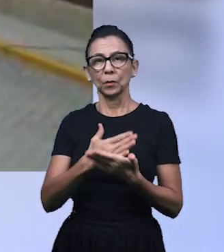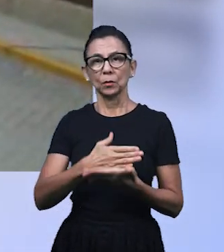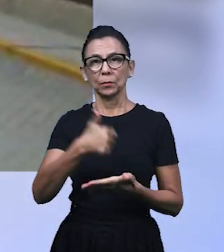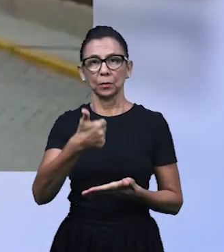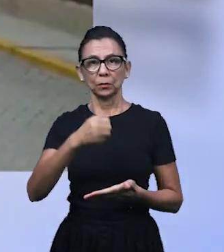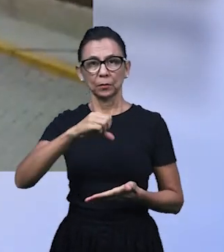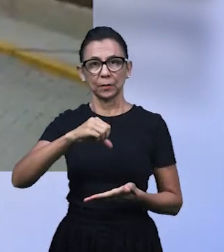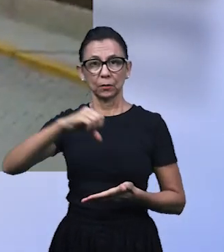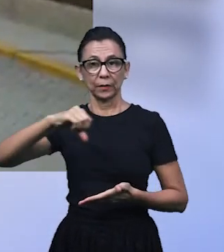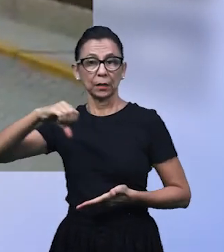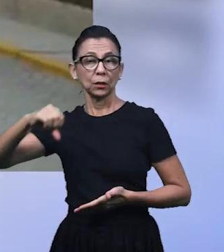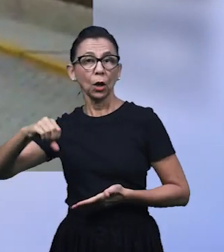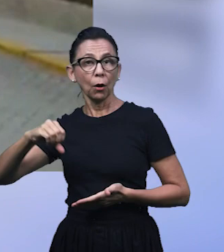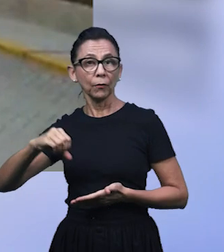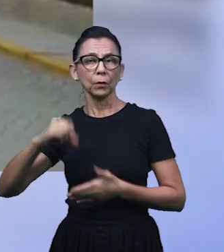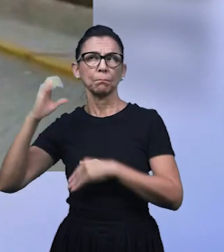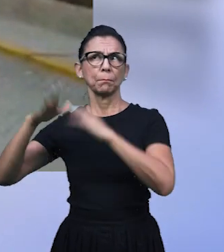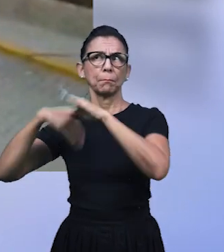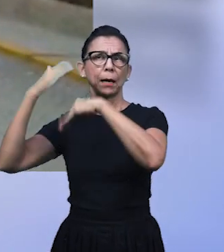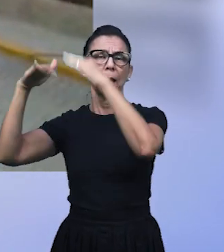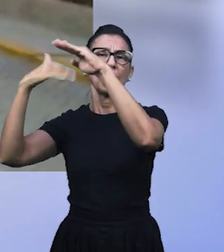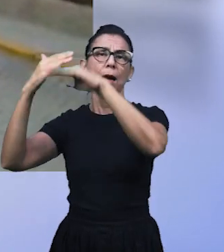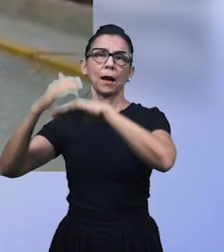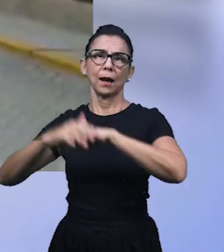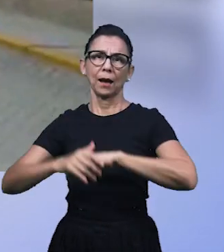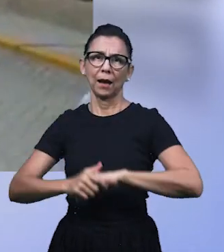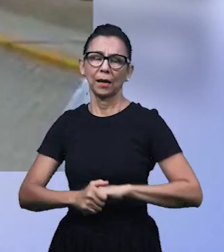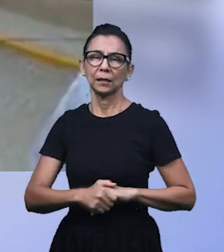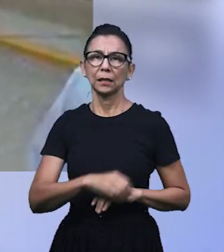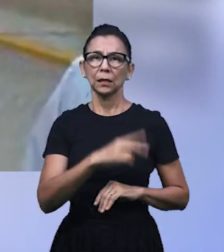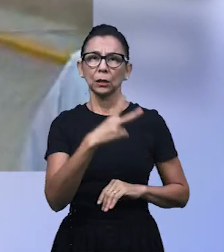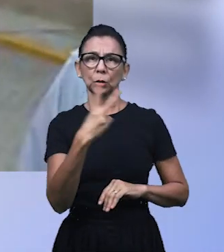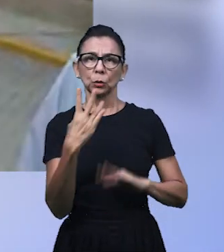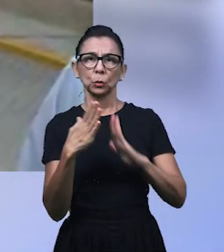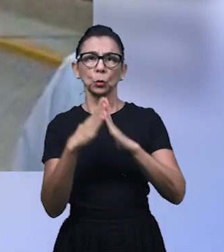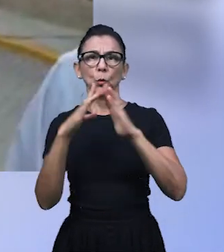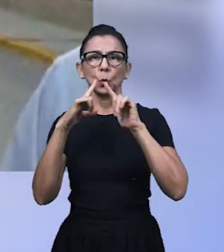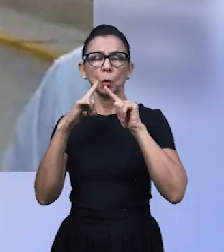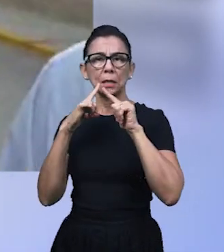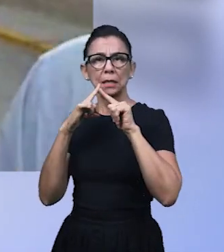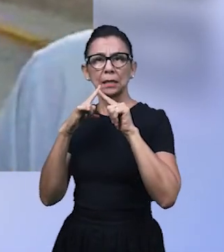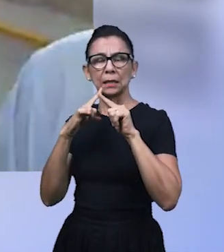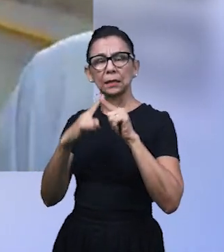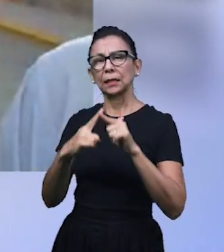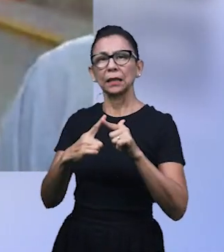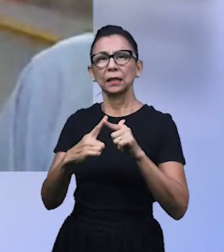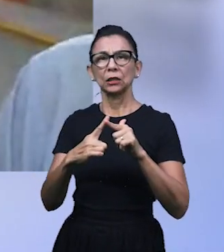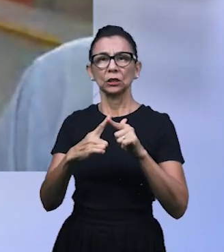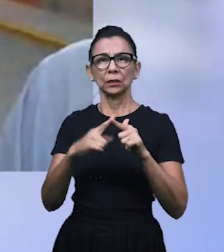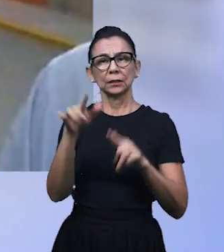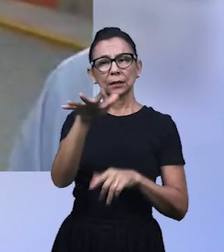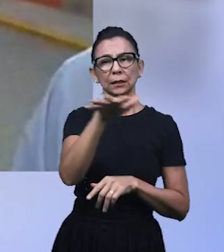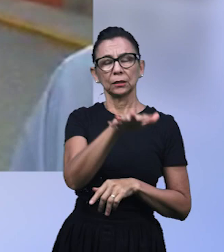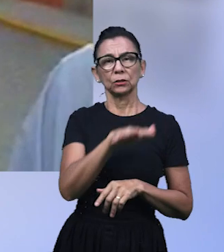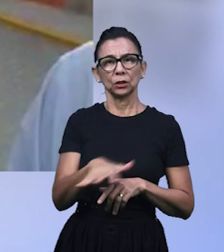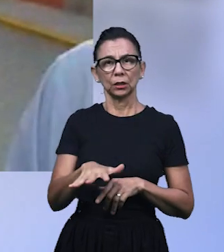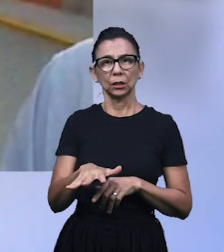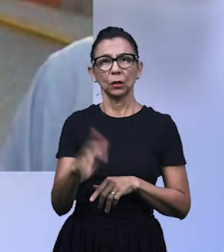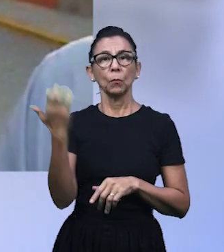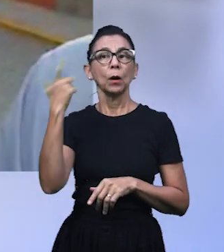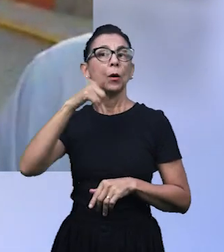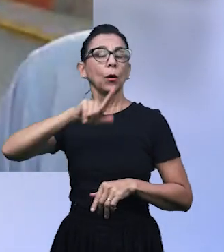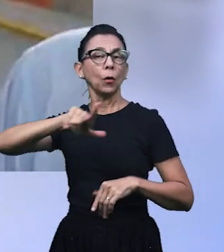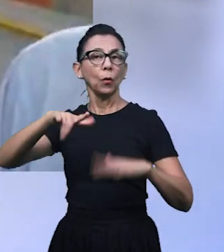e avançou. Nós estamos hoje com 2 igrejas em Lima, uma igreja em Trujillo. Nós estamos